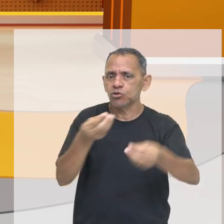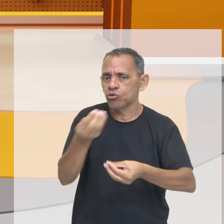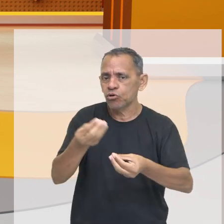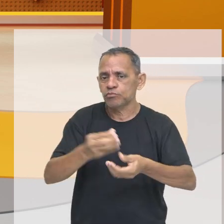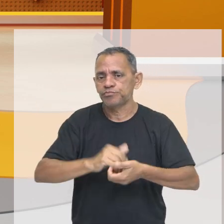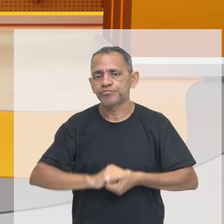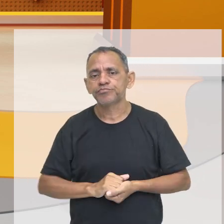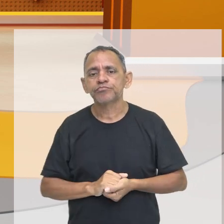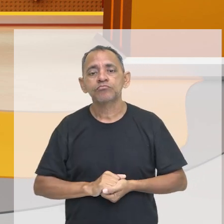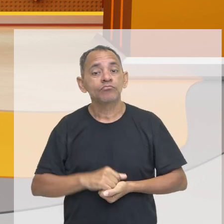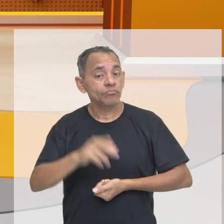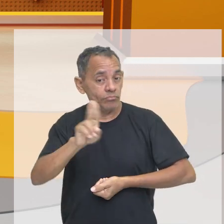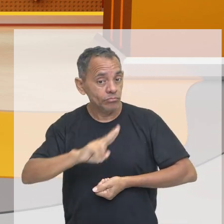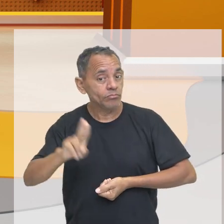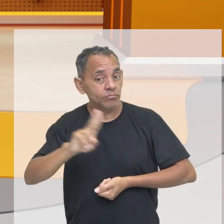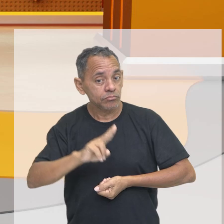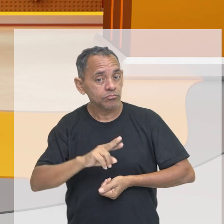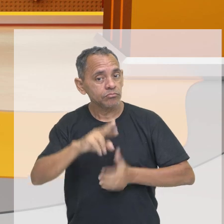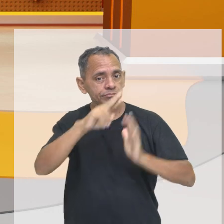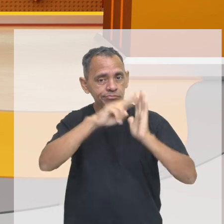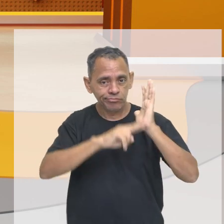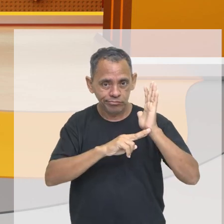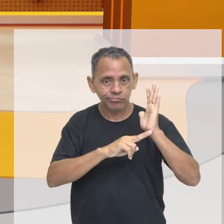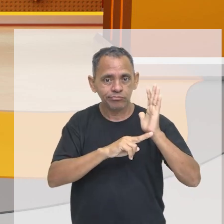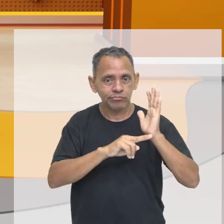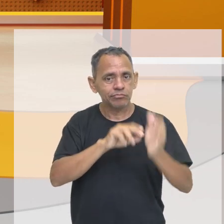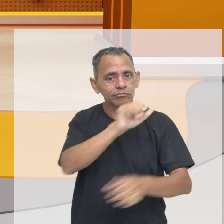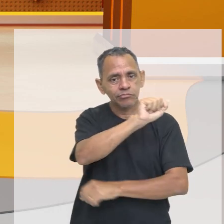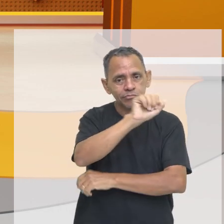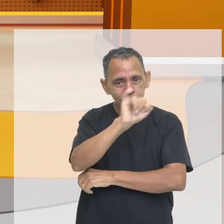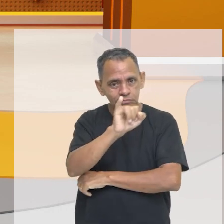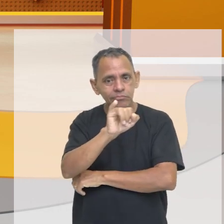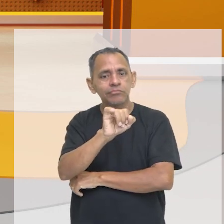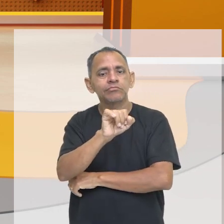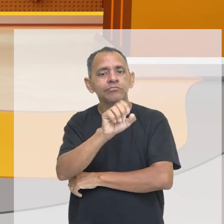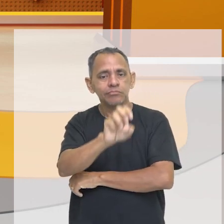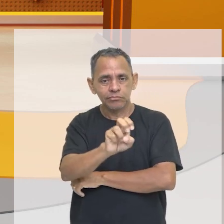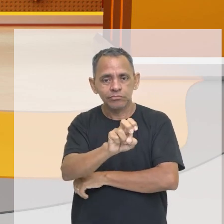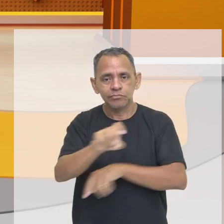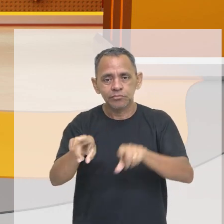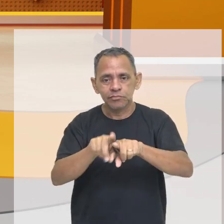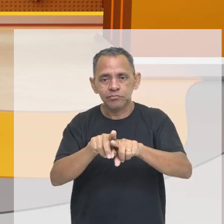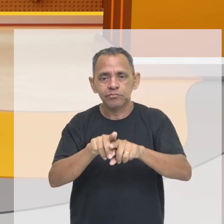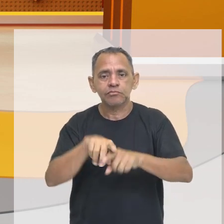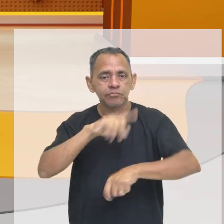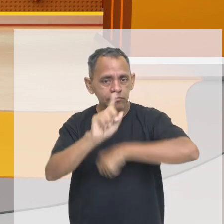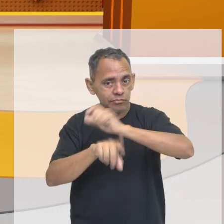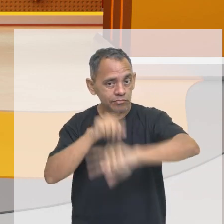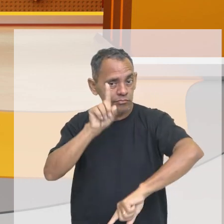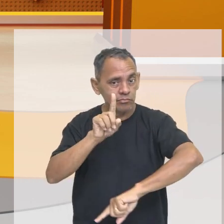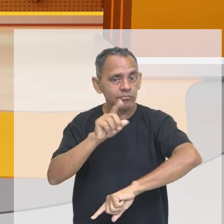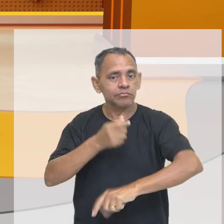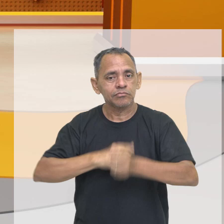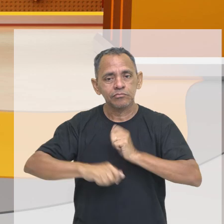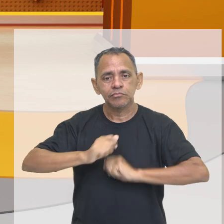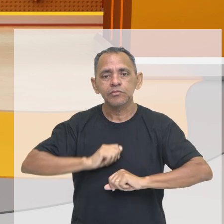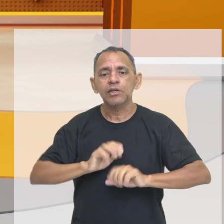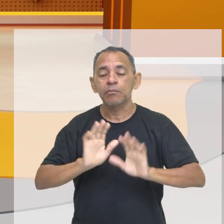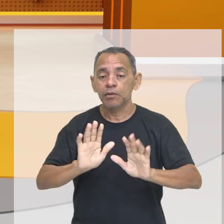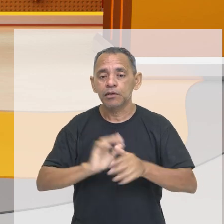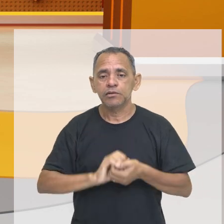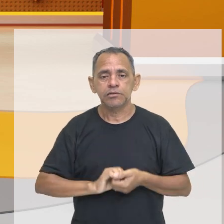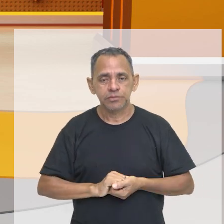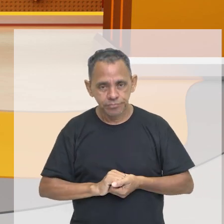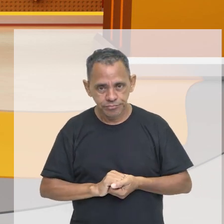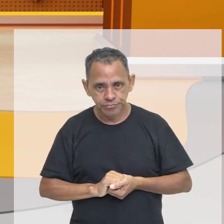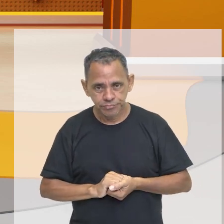o AI-5 de uma forma bem eficaz, mas em compensação também trouxe um milagre econômico. Porém, contudo, todavia,